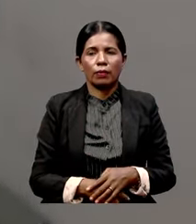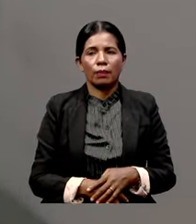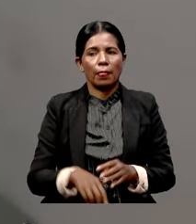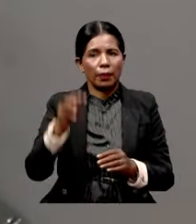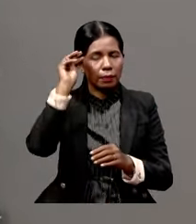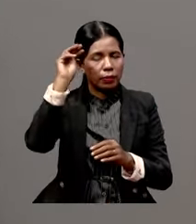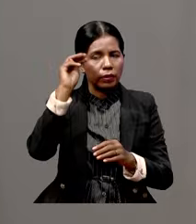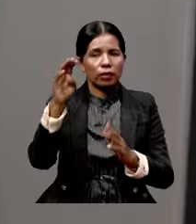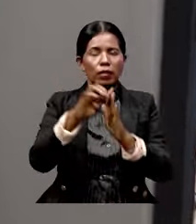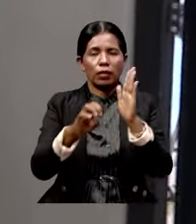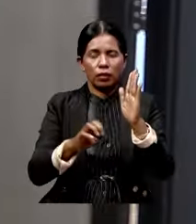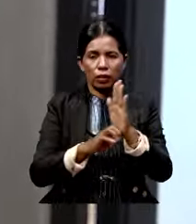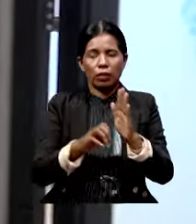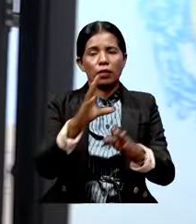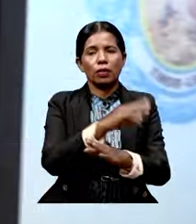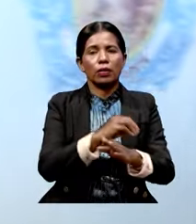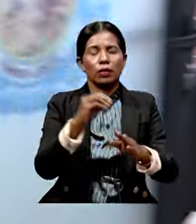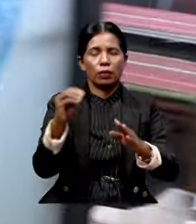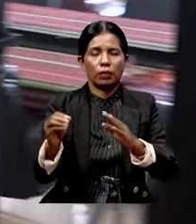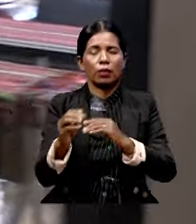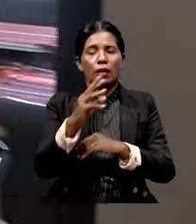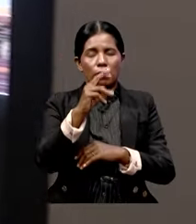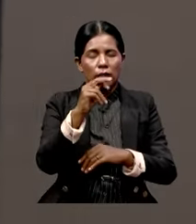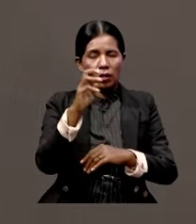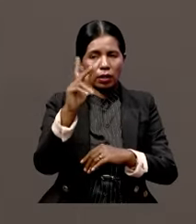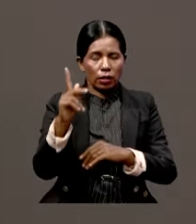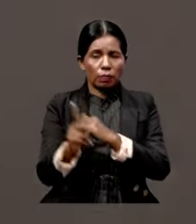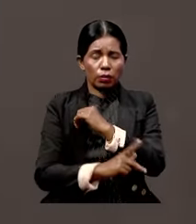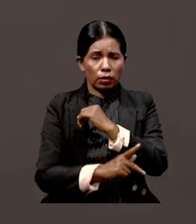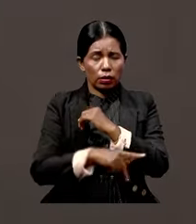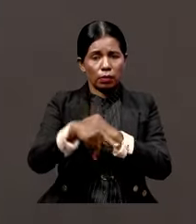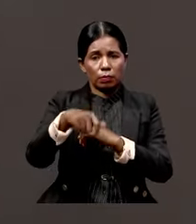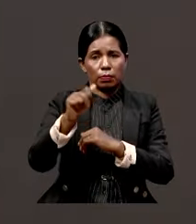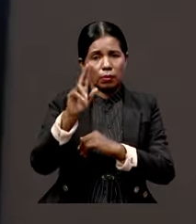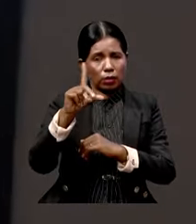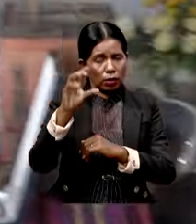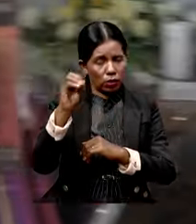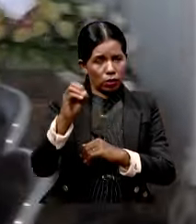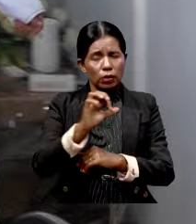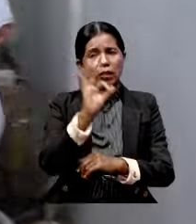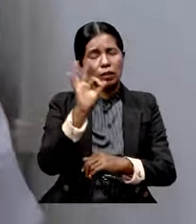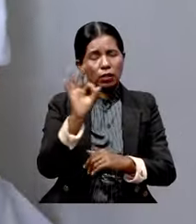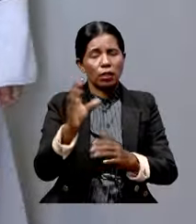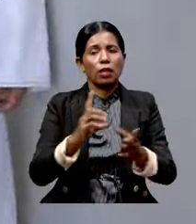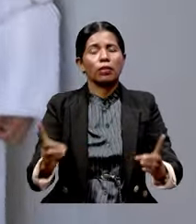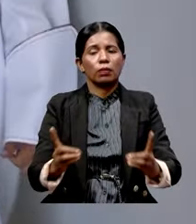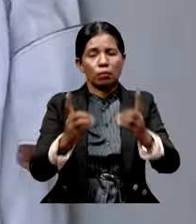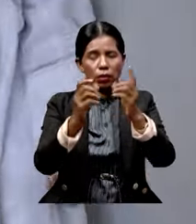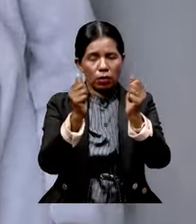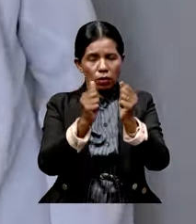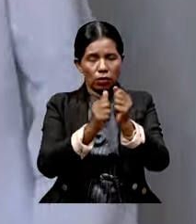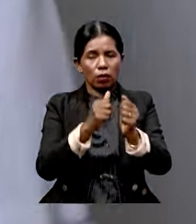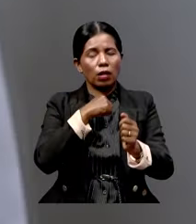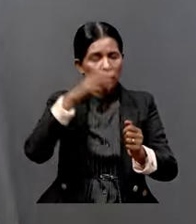Ministro de Estado no Negócio Estrangeiro, Portugal, Paulo Rangel Sestaneja Sorumalo, Rodon Virgílio Cardeal do Carmo da